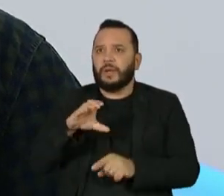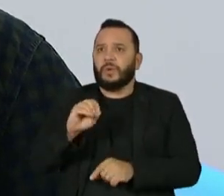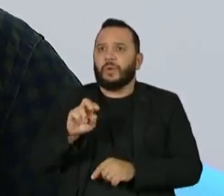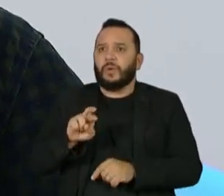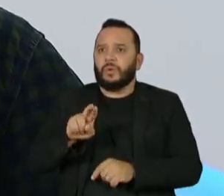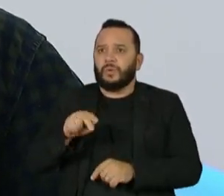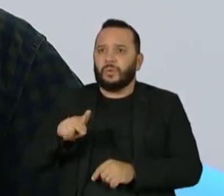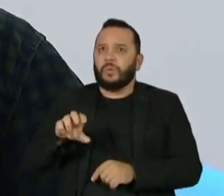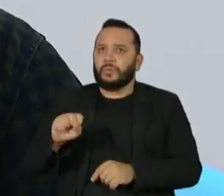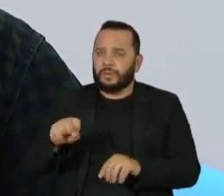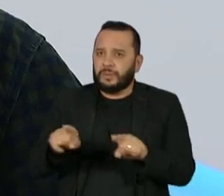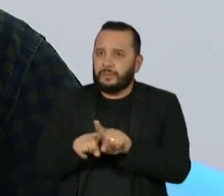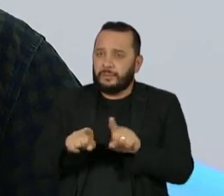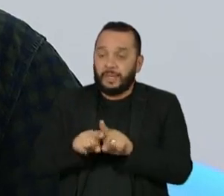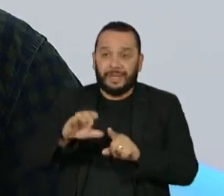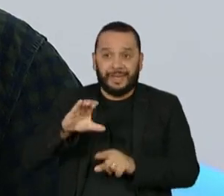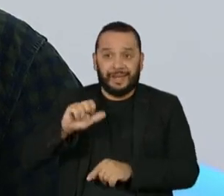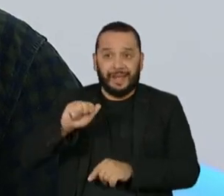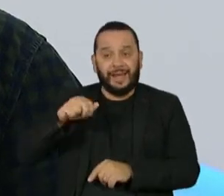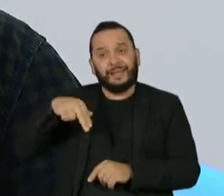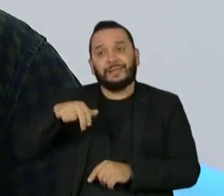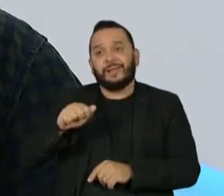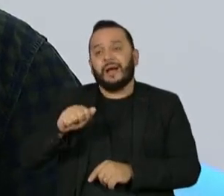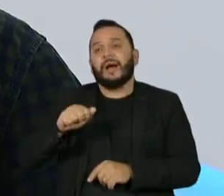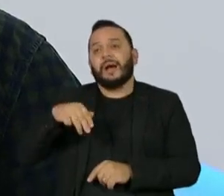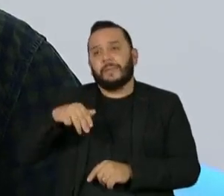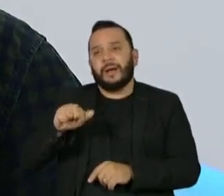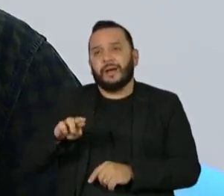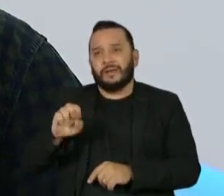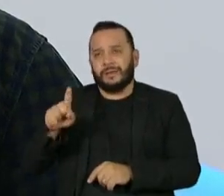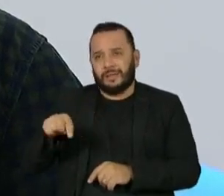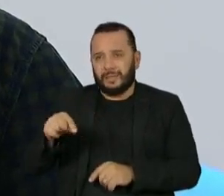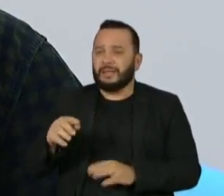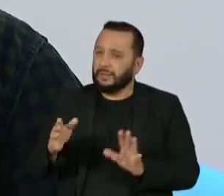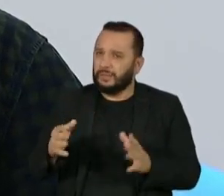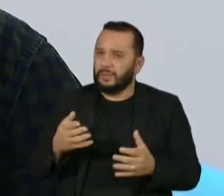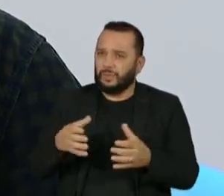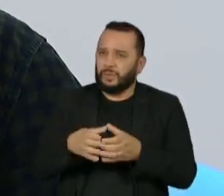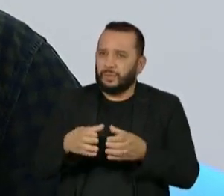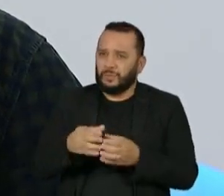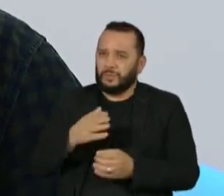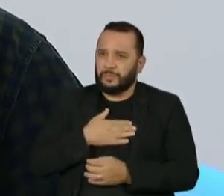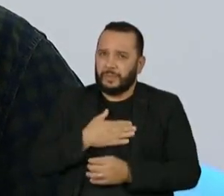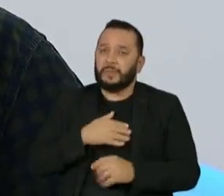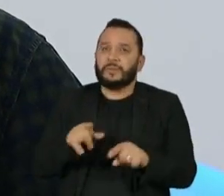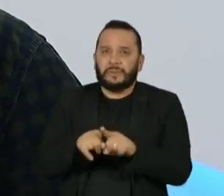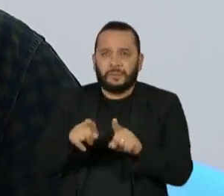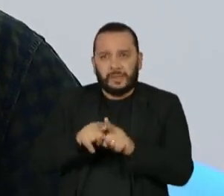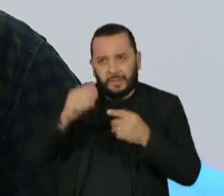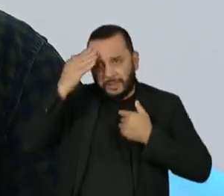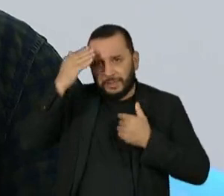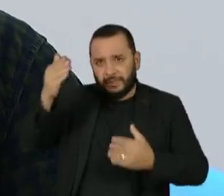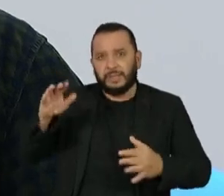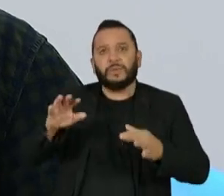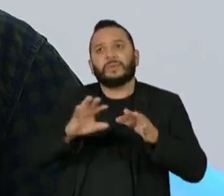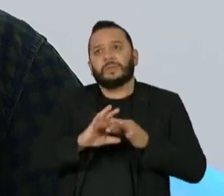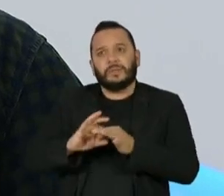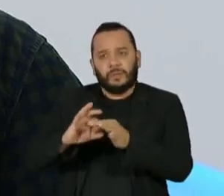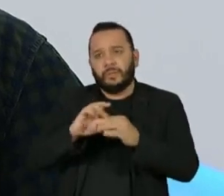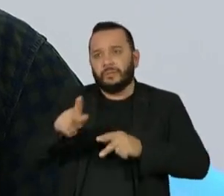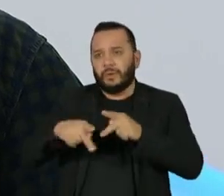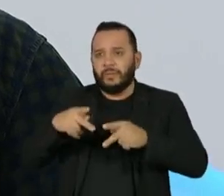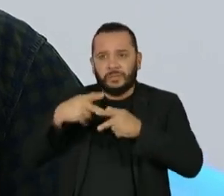e os canamaris também né da Minha Terra Quero agradecer também em nome da coordenação do movimento indígena do Vale da univaja